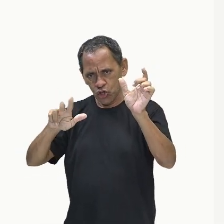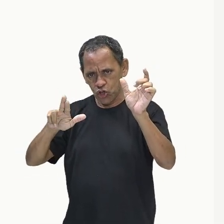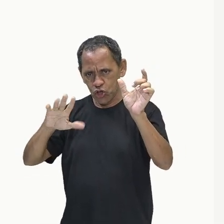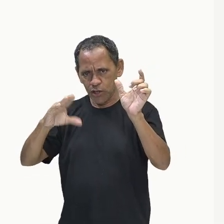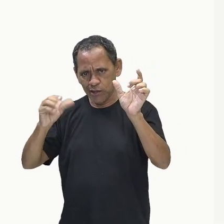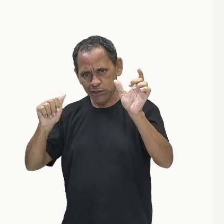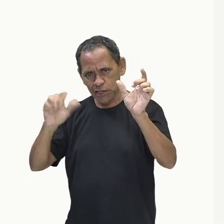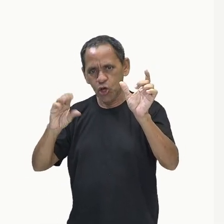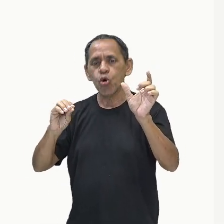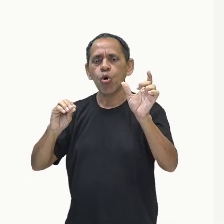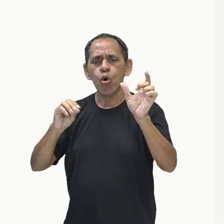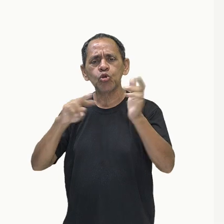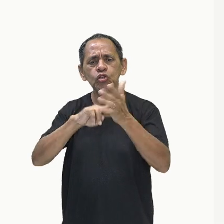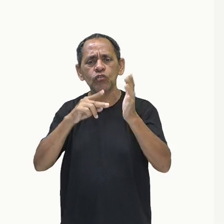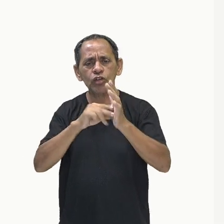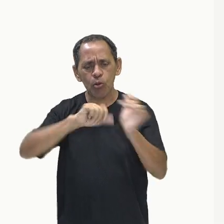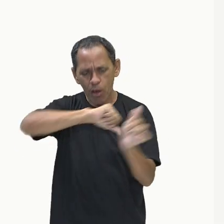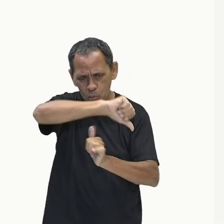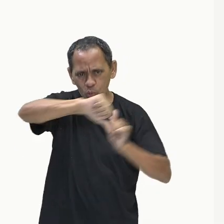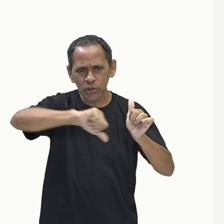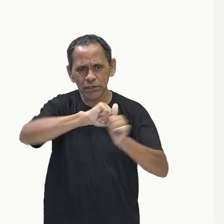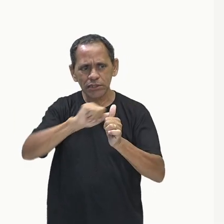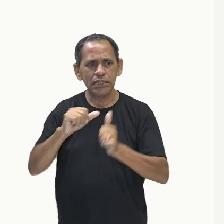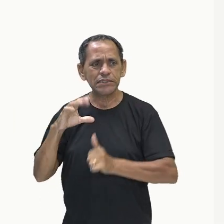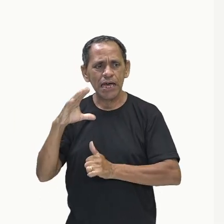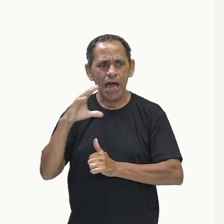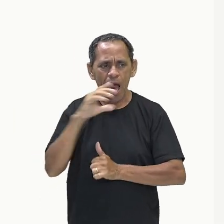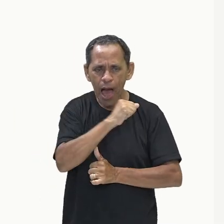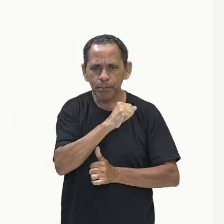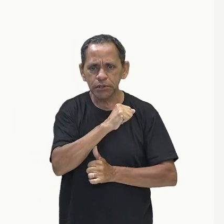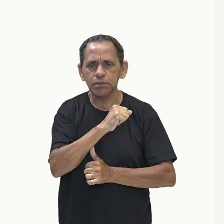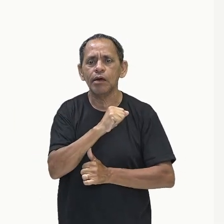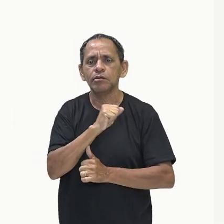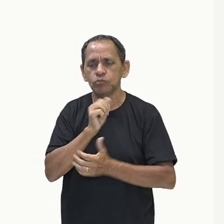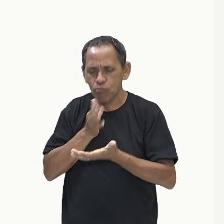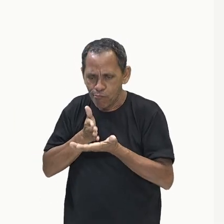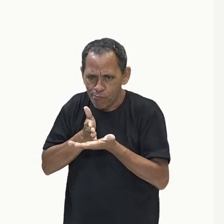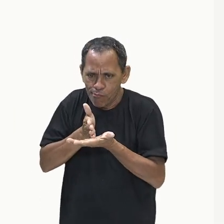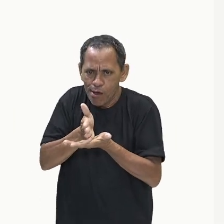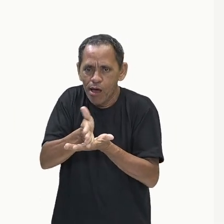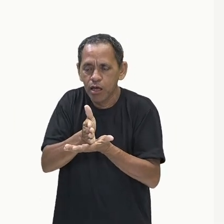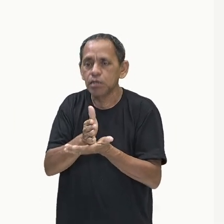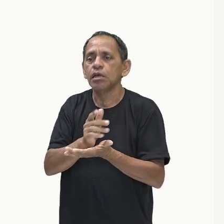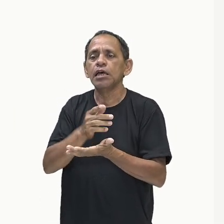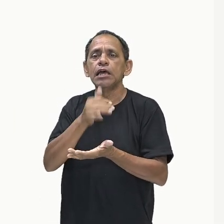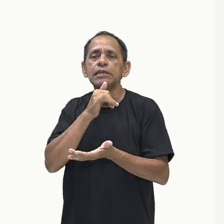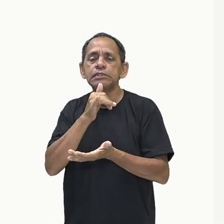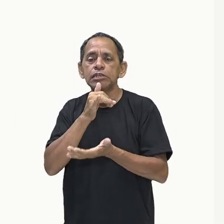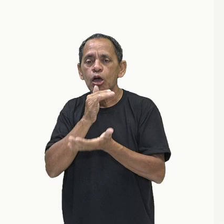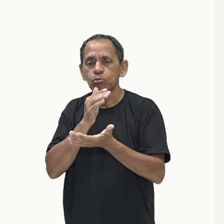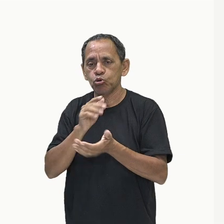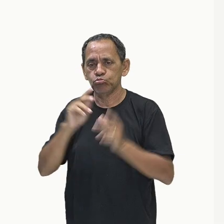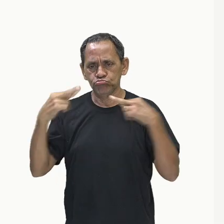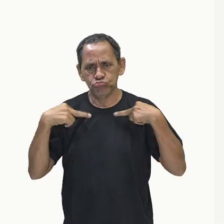uma mudança drástica de direção. Os seres humanos estavam